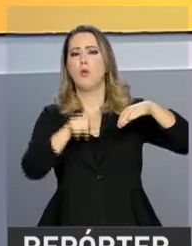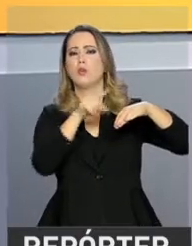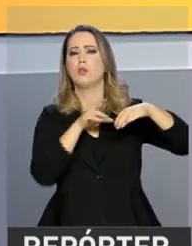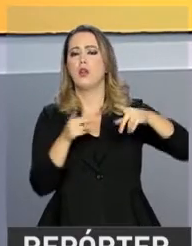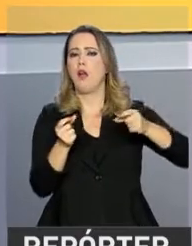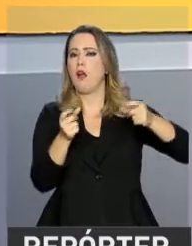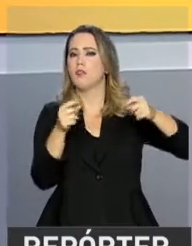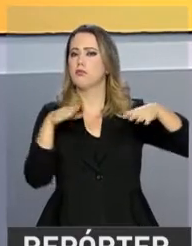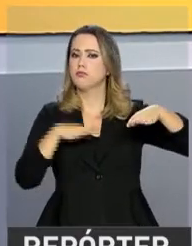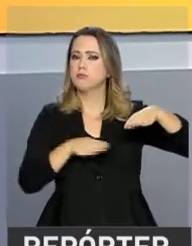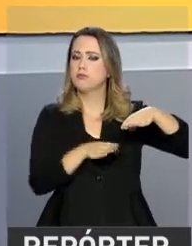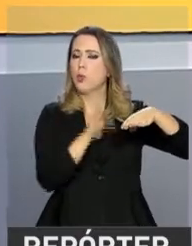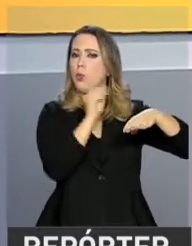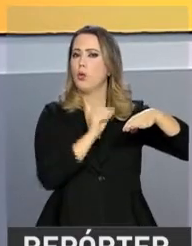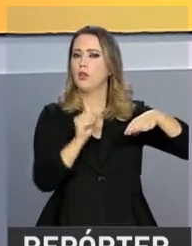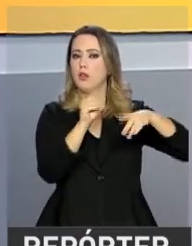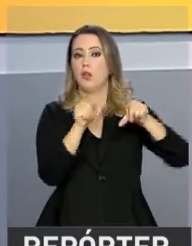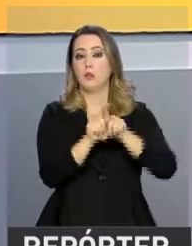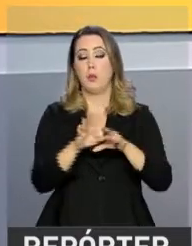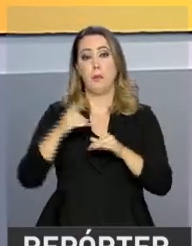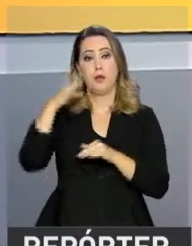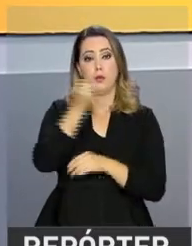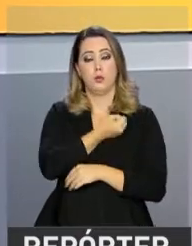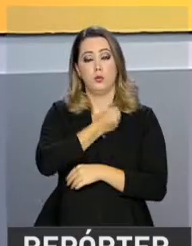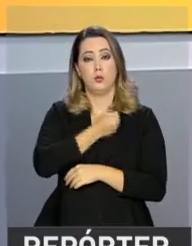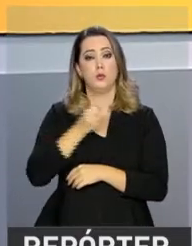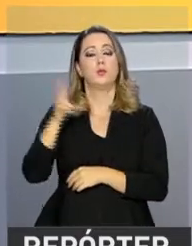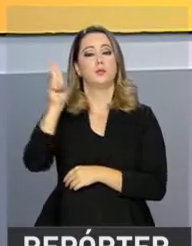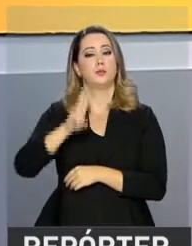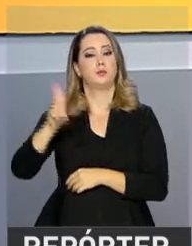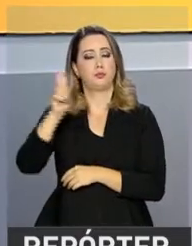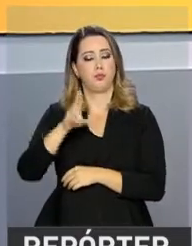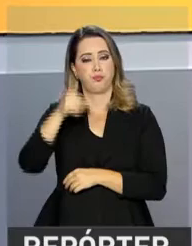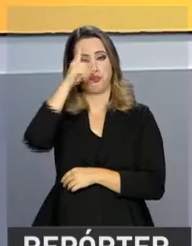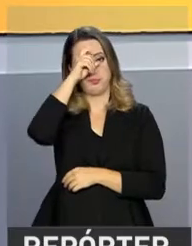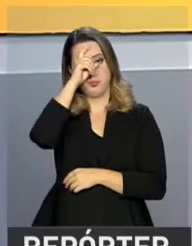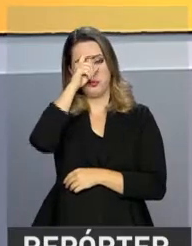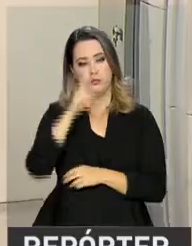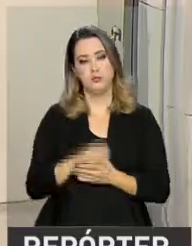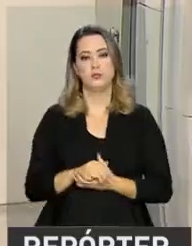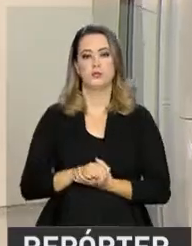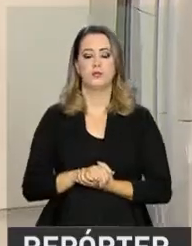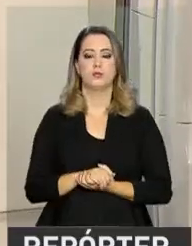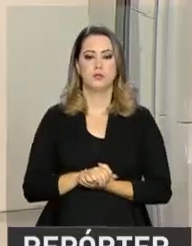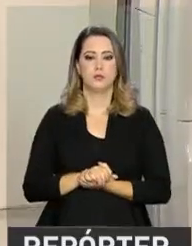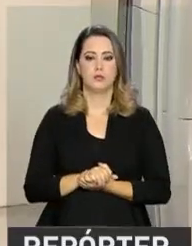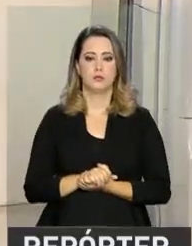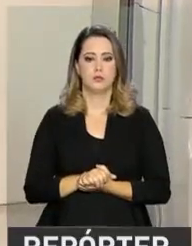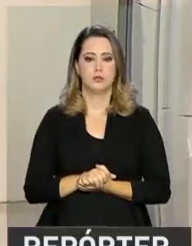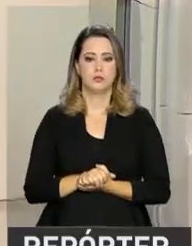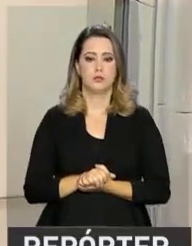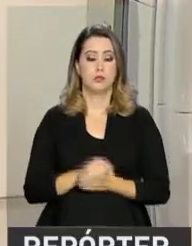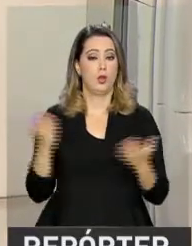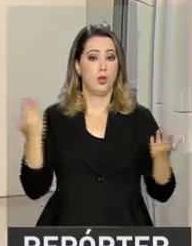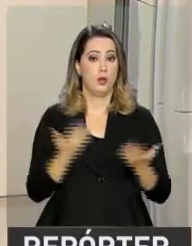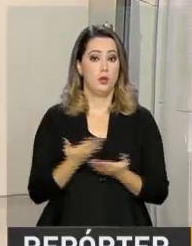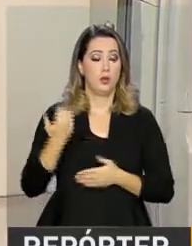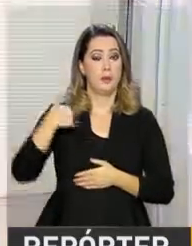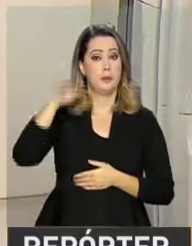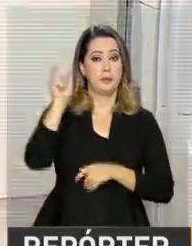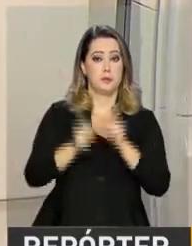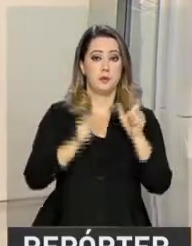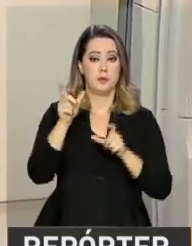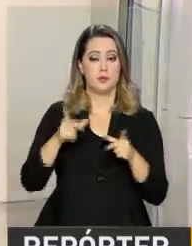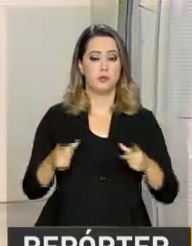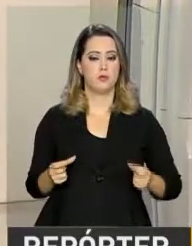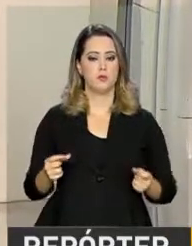de pacientes atendidos pelo hospital universitário da cidade a partir de agora mais pacientes com